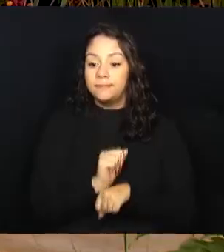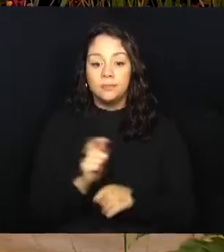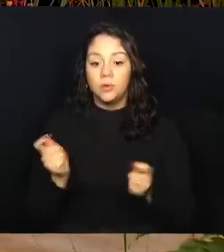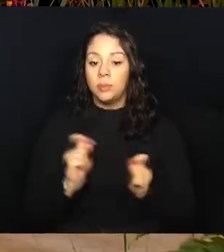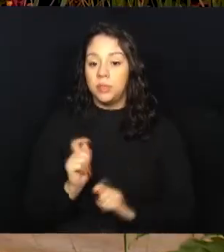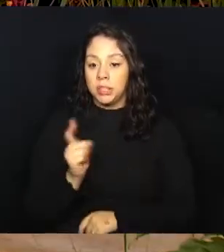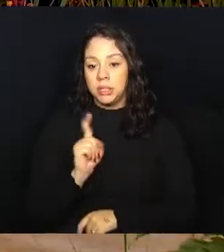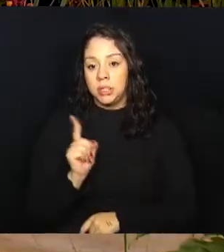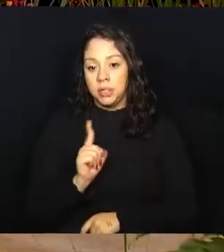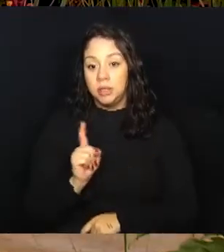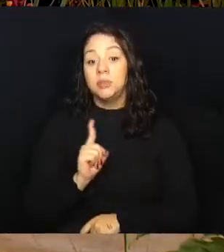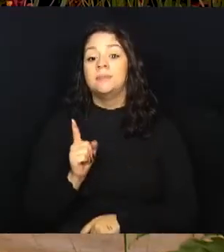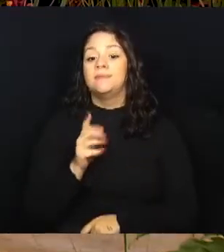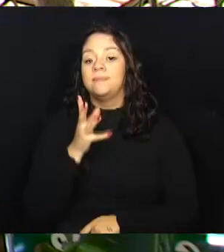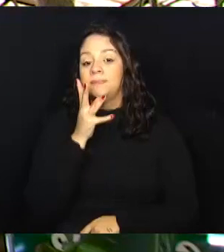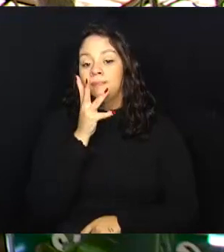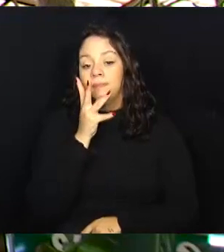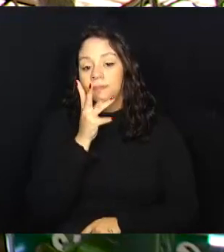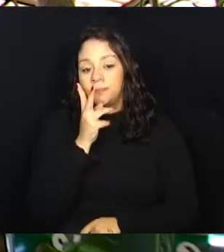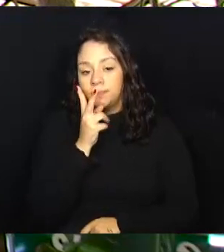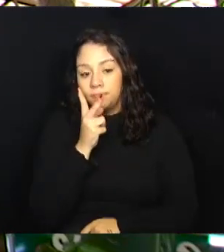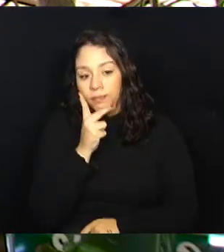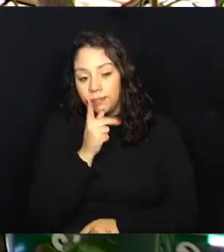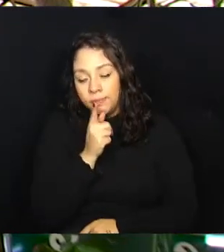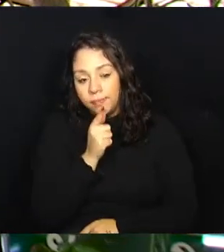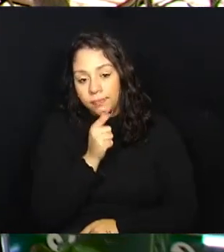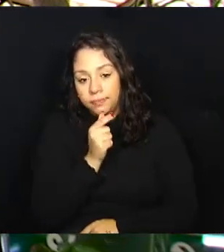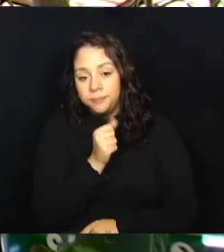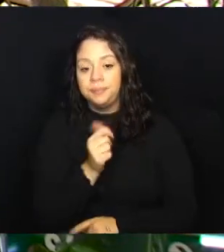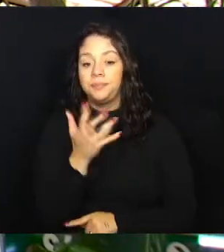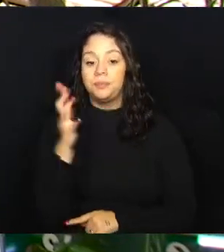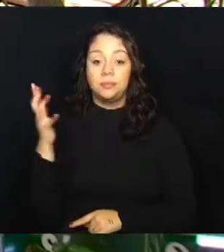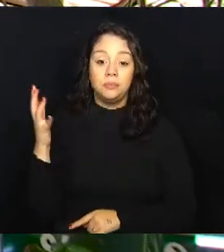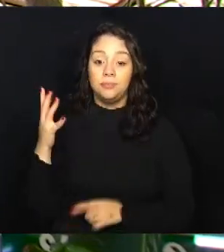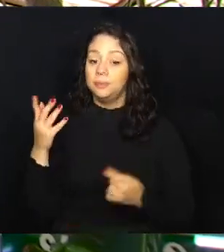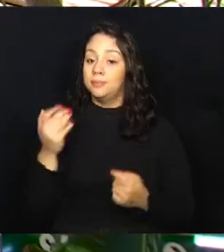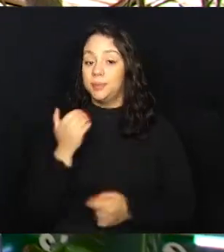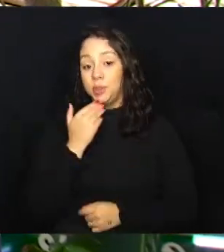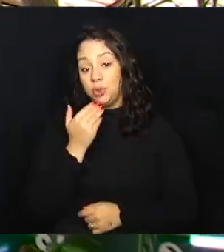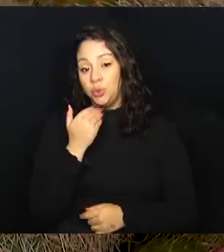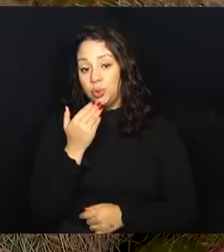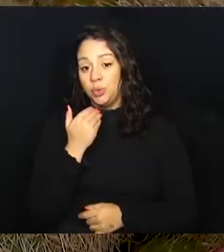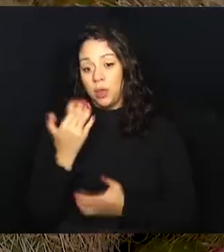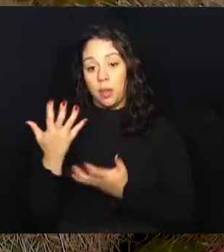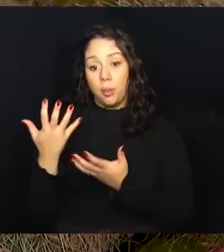de dormência, por isso não precisam desse recurso. O metabolismo